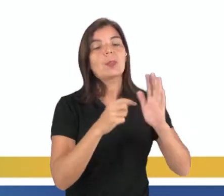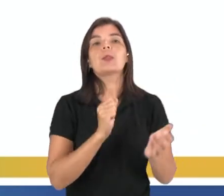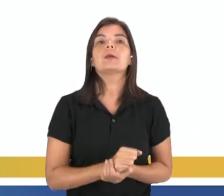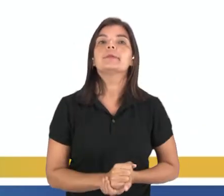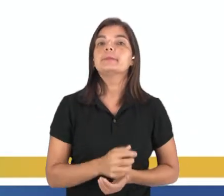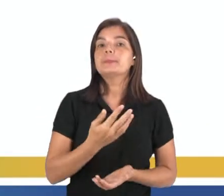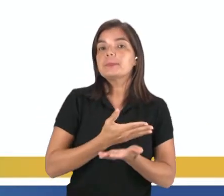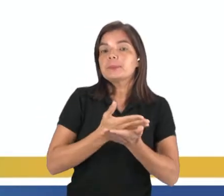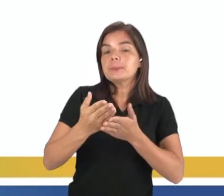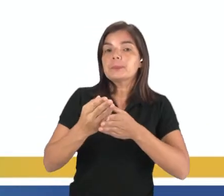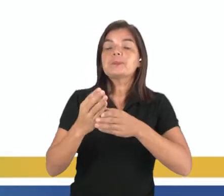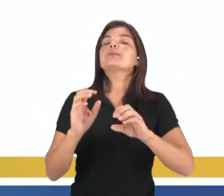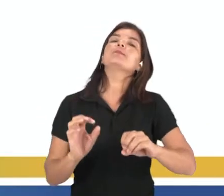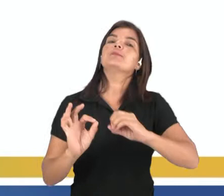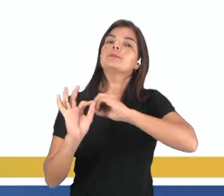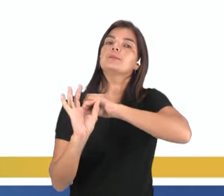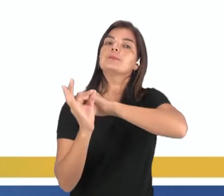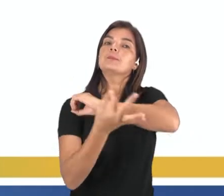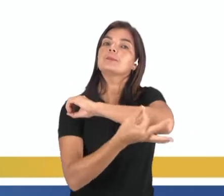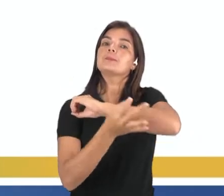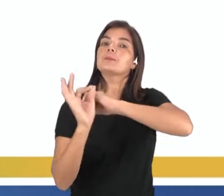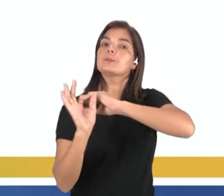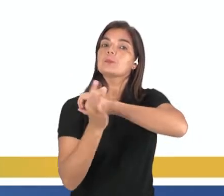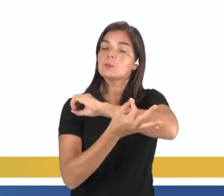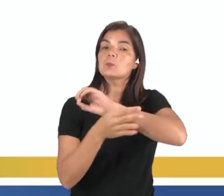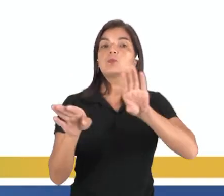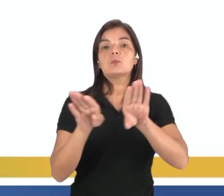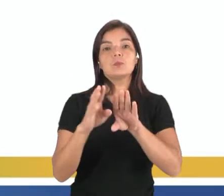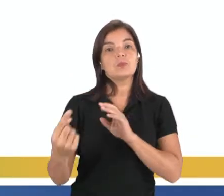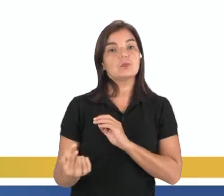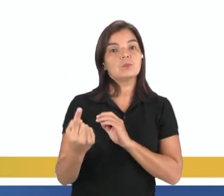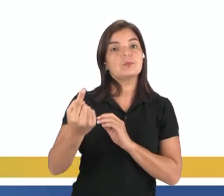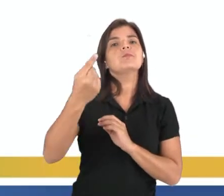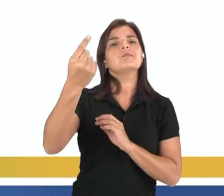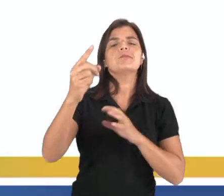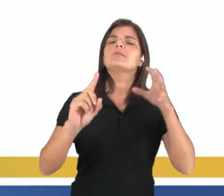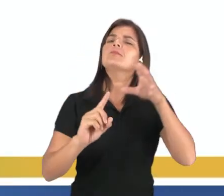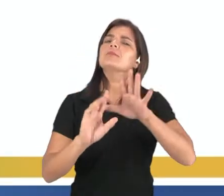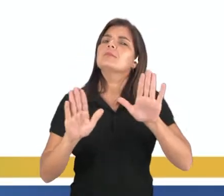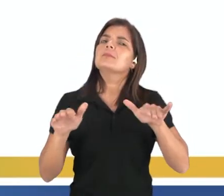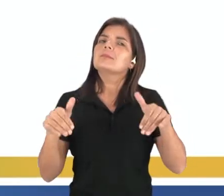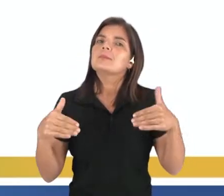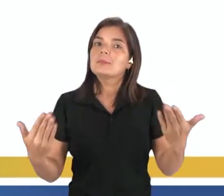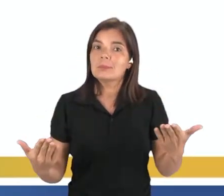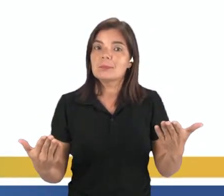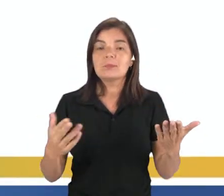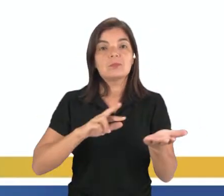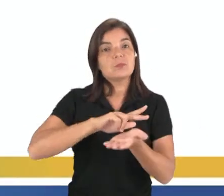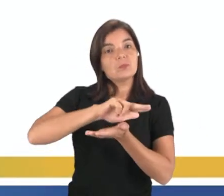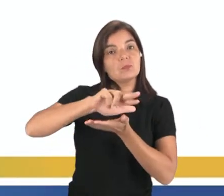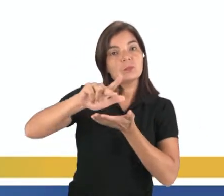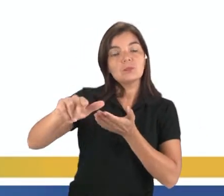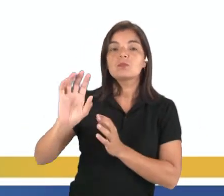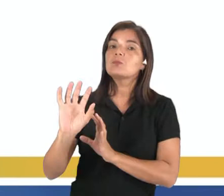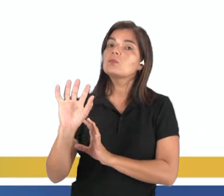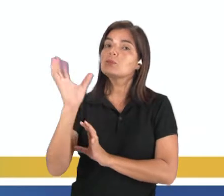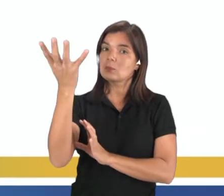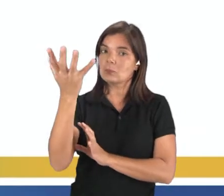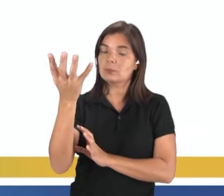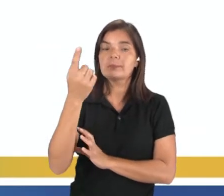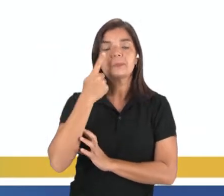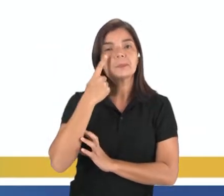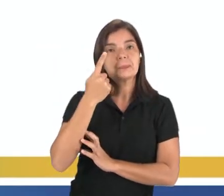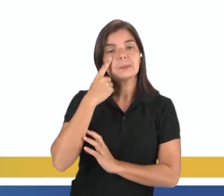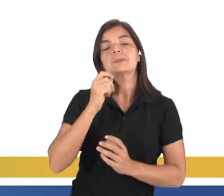pela latitude e a altitude. Qual é a influência que a latitude e a altitude têm nas variações climáticas? Tá bom?